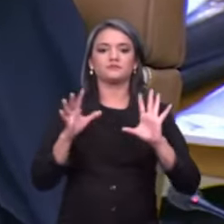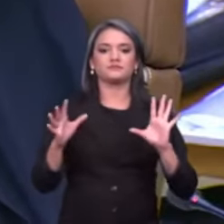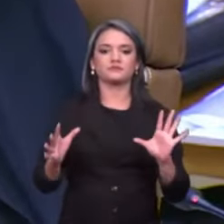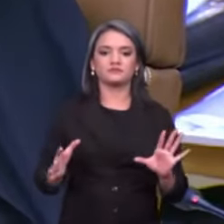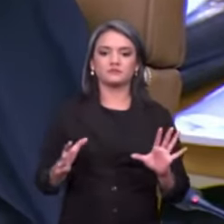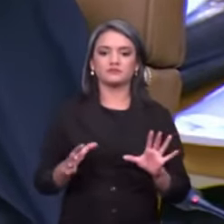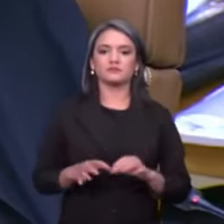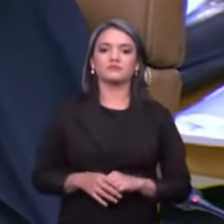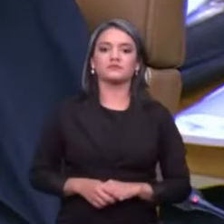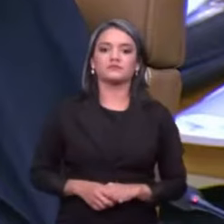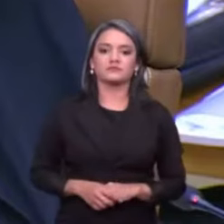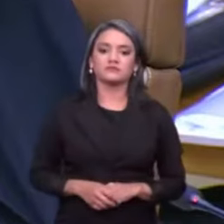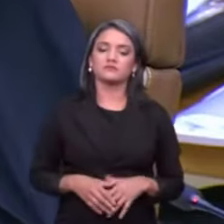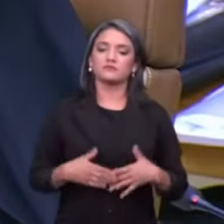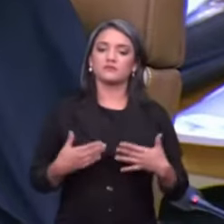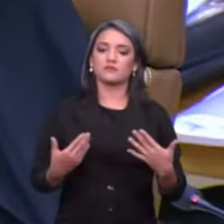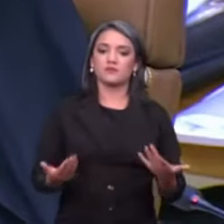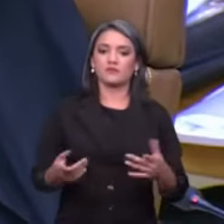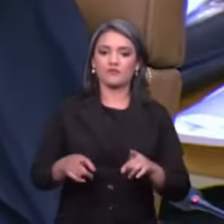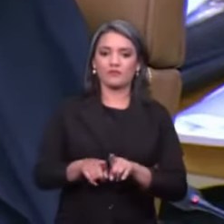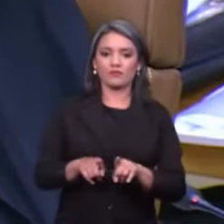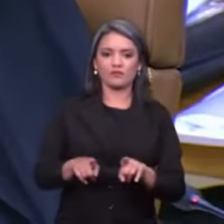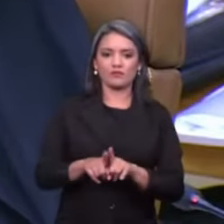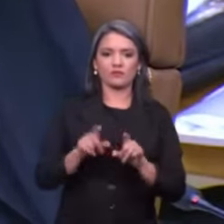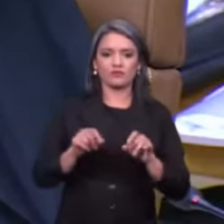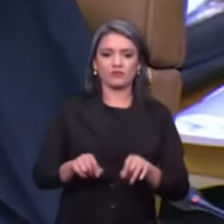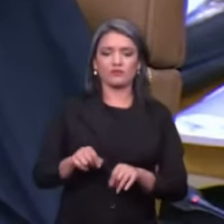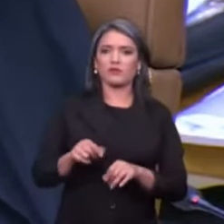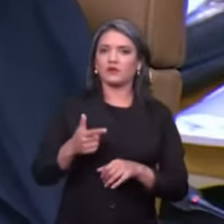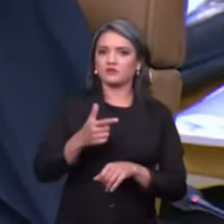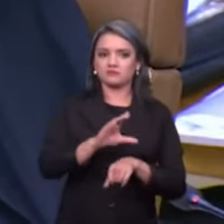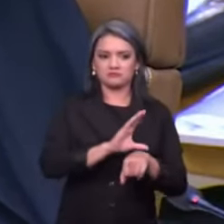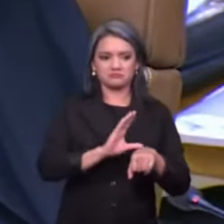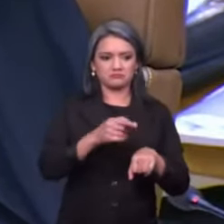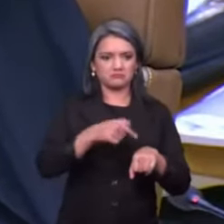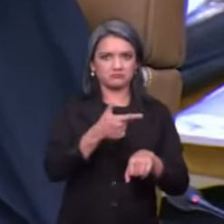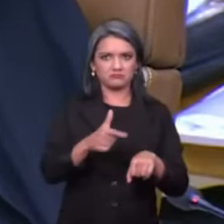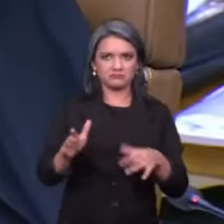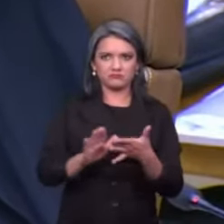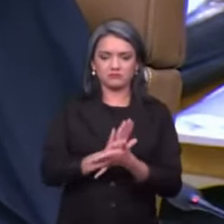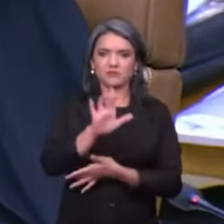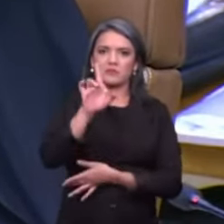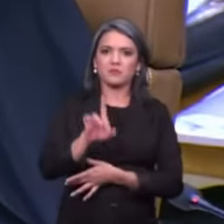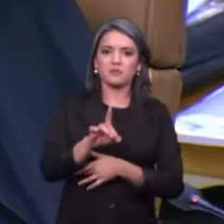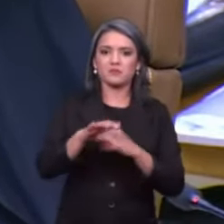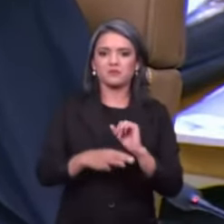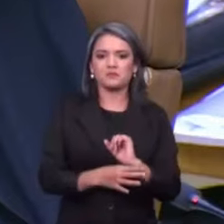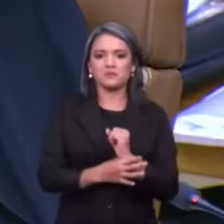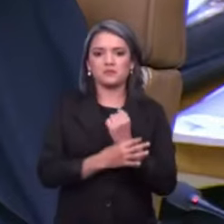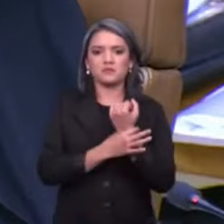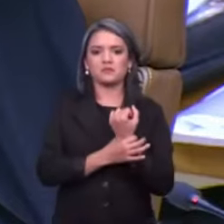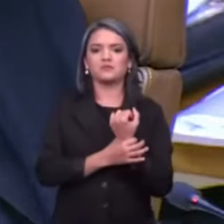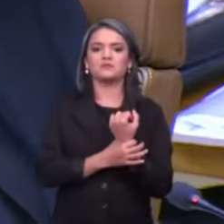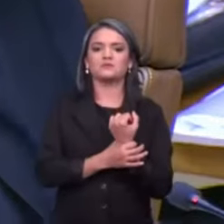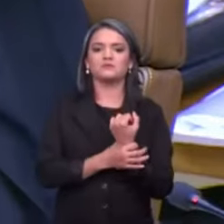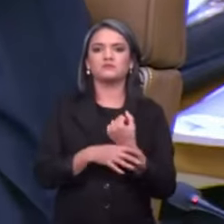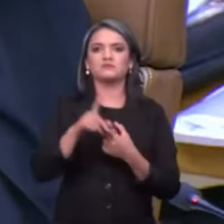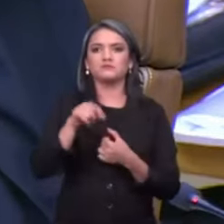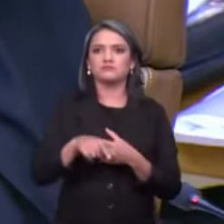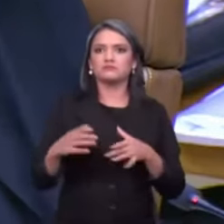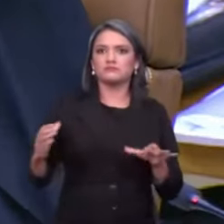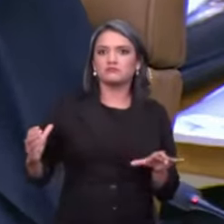vem decidir nesta Corte, não há no sistema constitucional brasileiro direitos ou garantias que se revistam de caráter